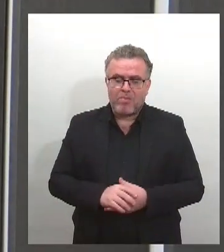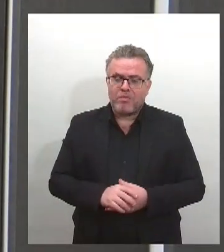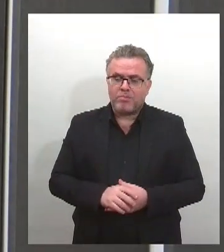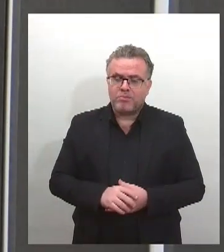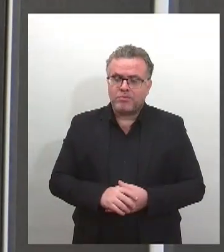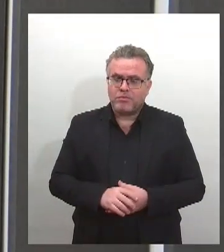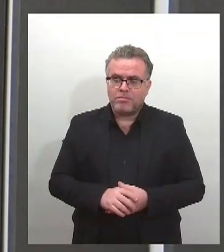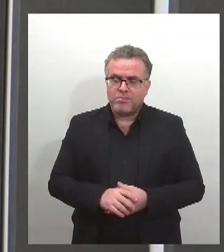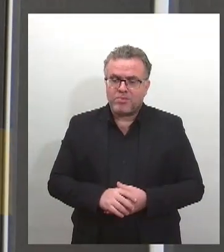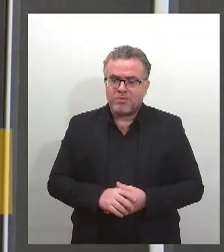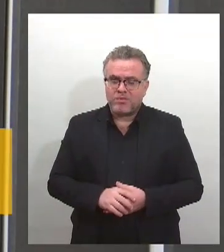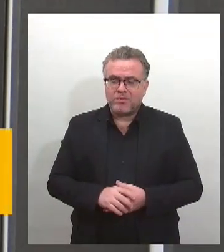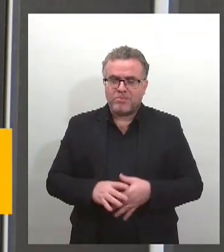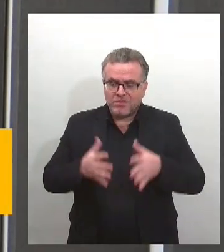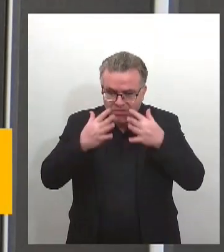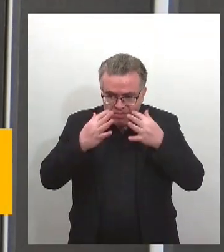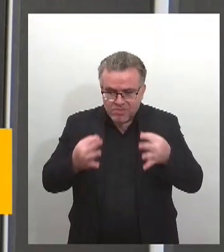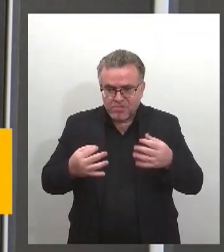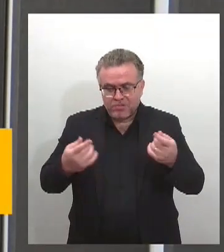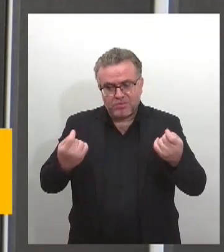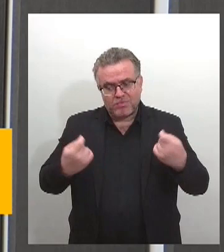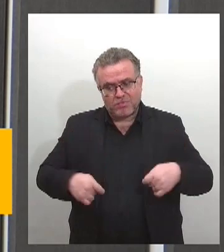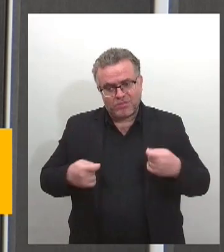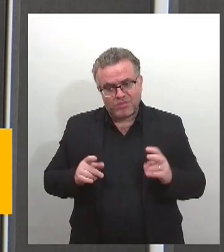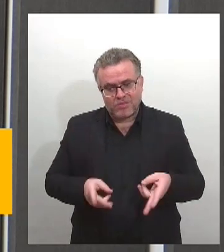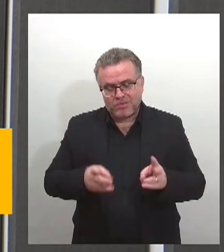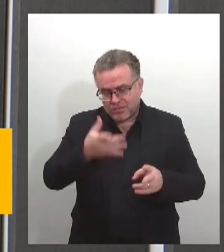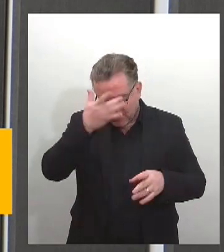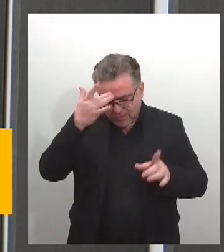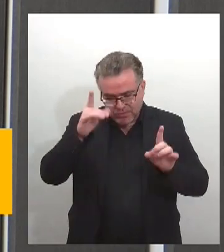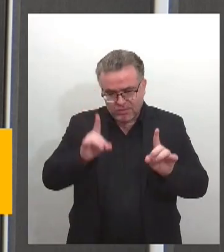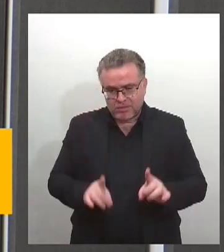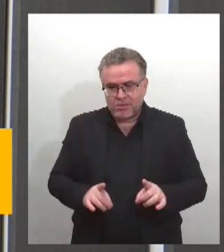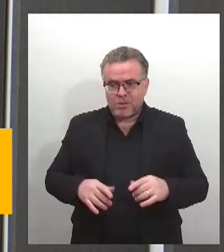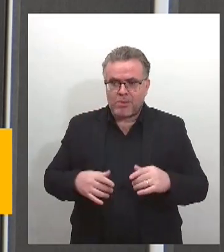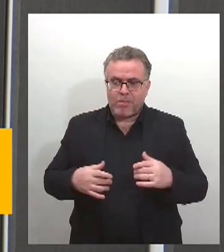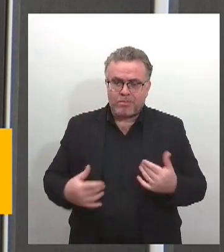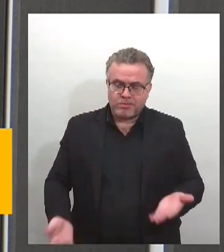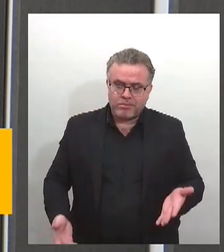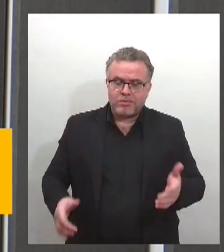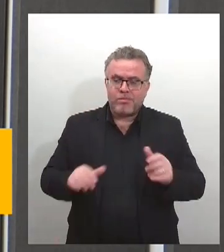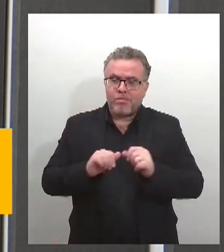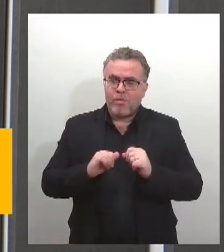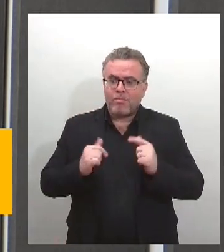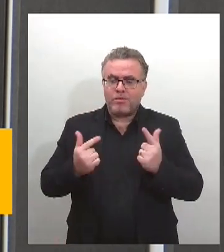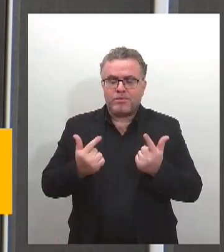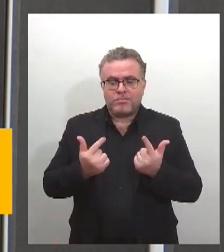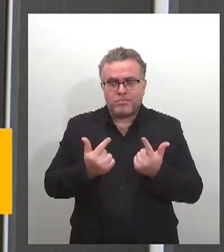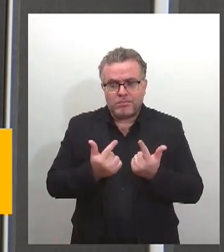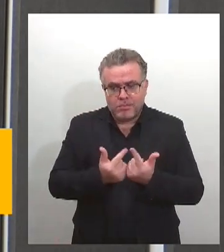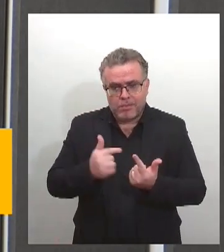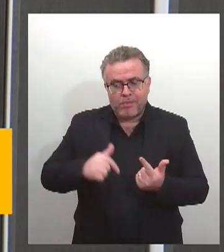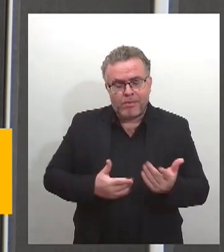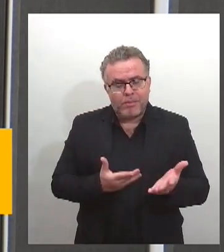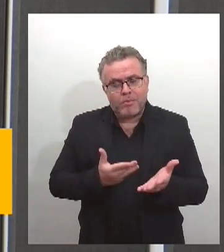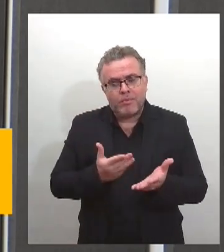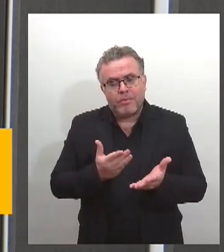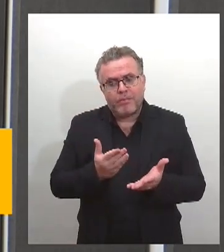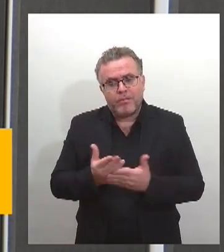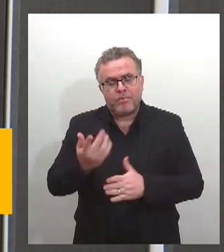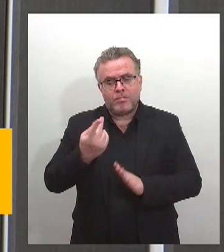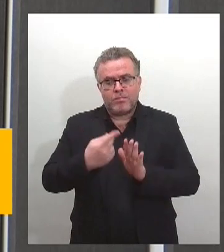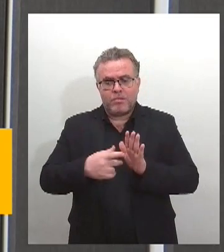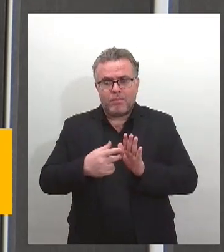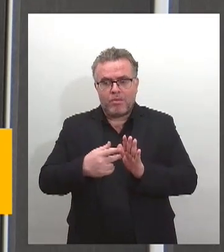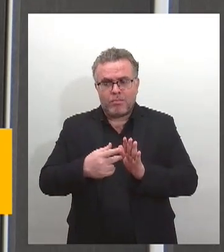Atenta às necessidades das pessoas com deficiência, a Alese tem aprovado ao longo dos anos muitas leis voltadas a essa